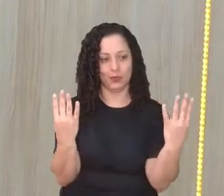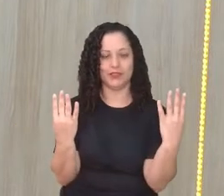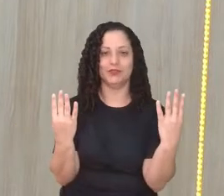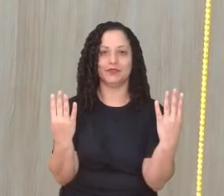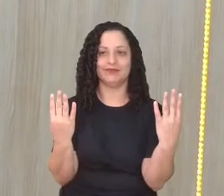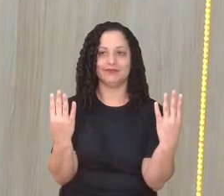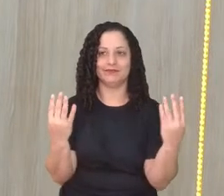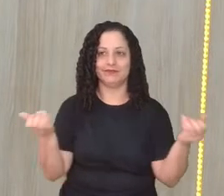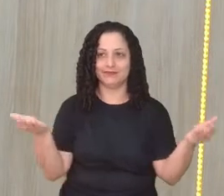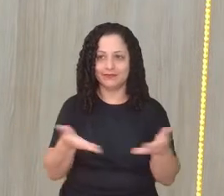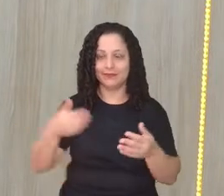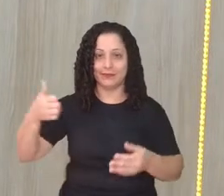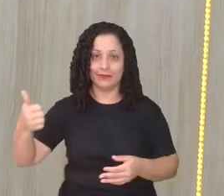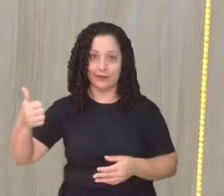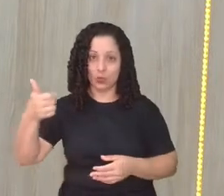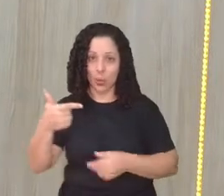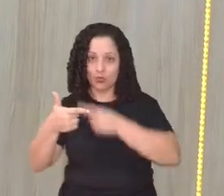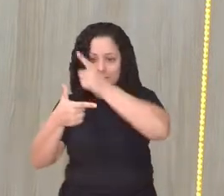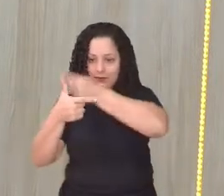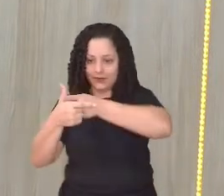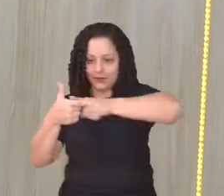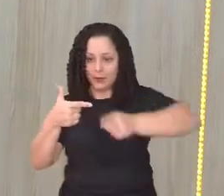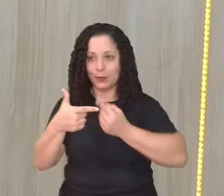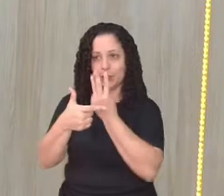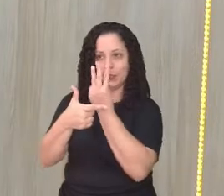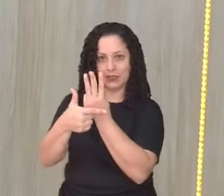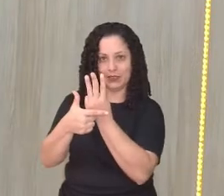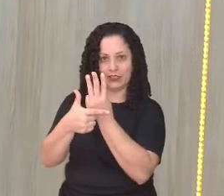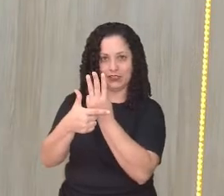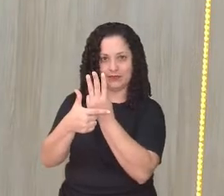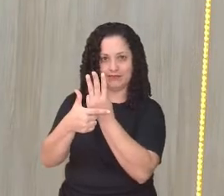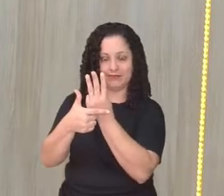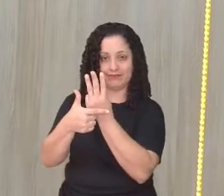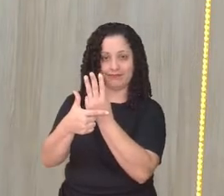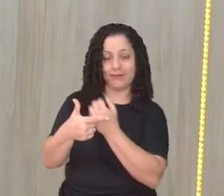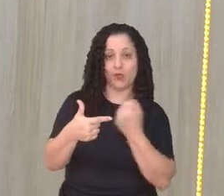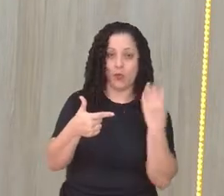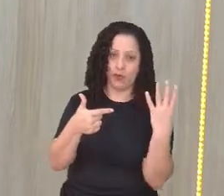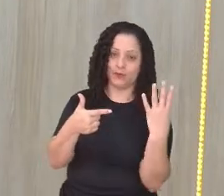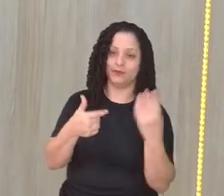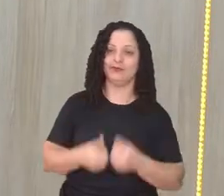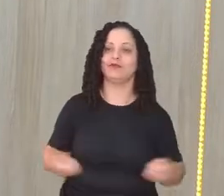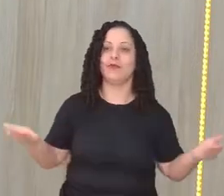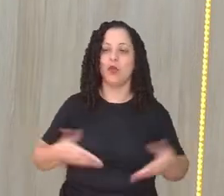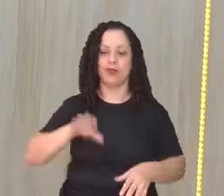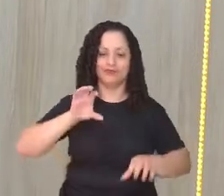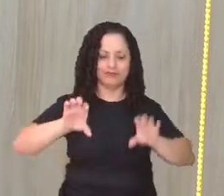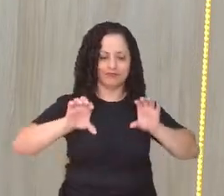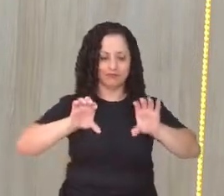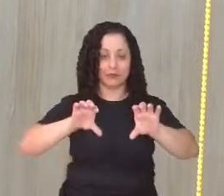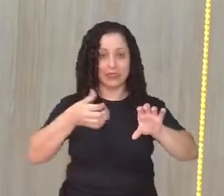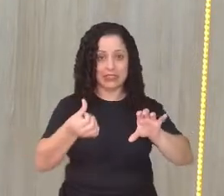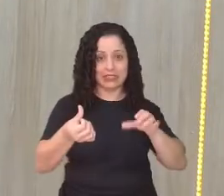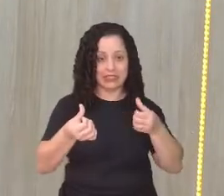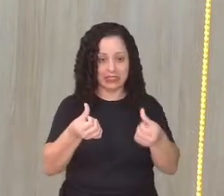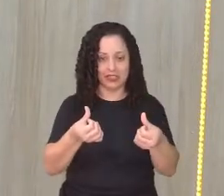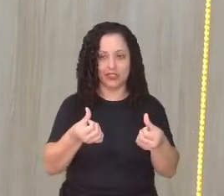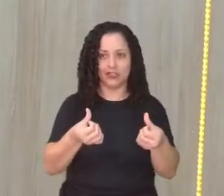10, 11, 12. Mais 4, 12. E por 2, 6 mais 6,